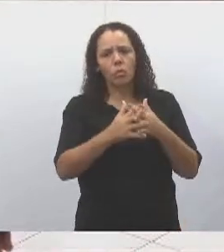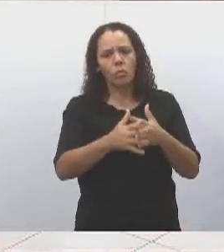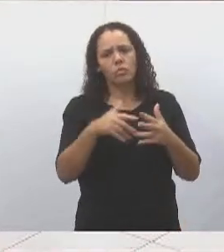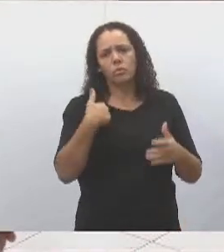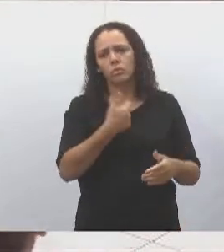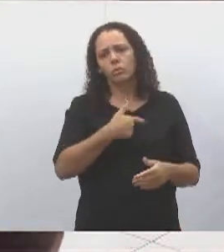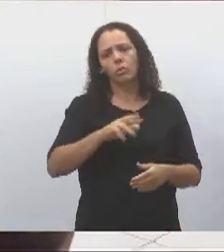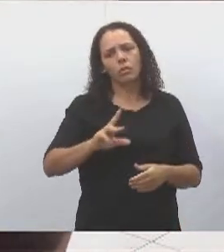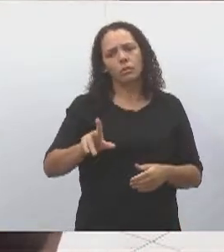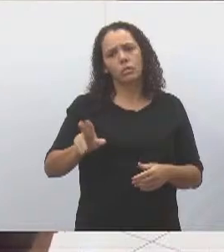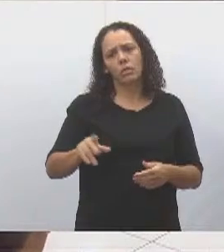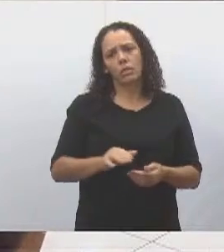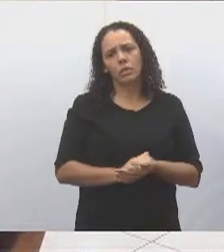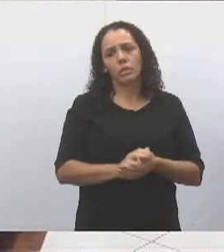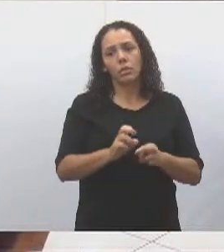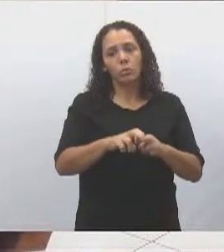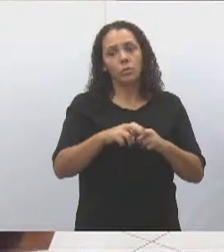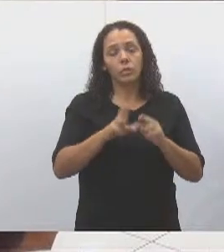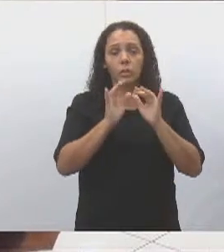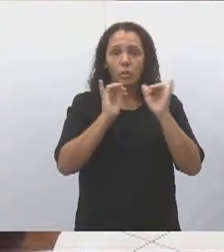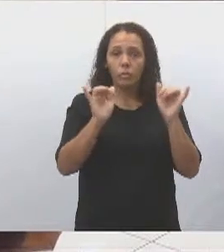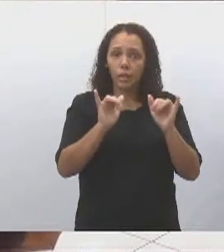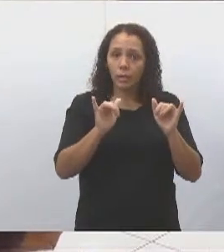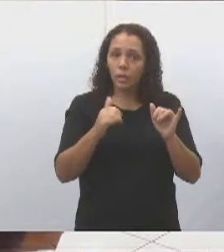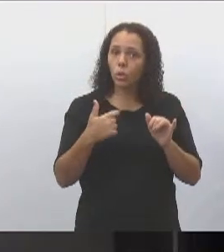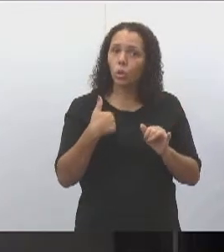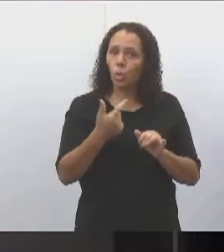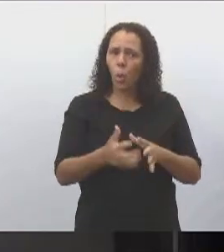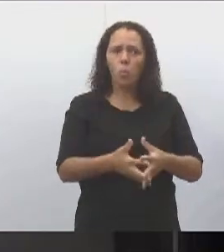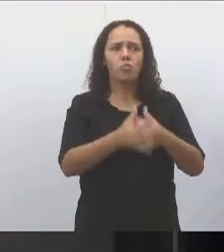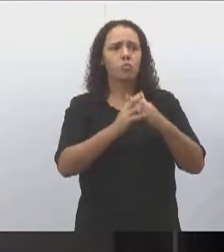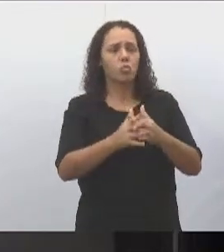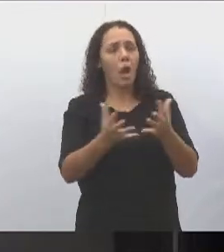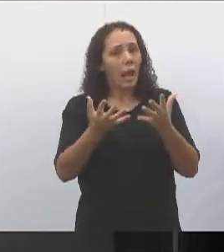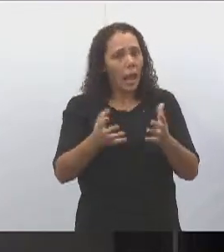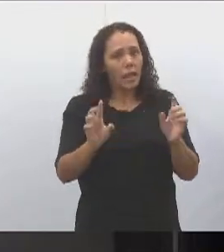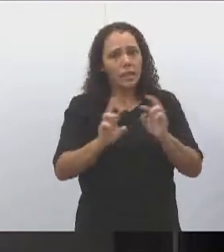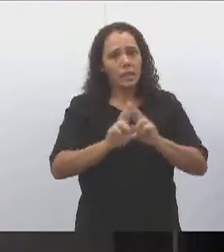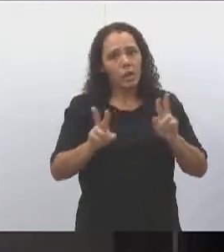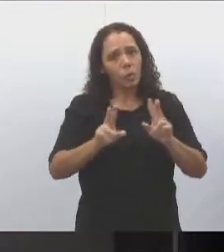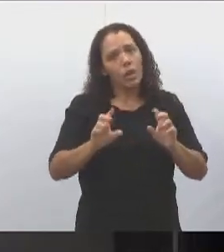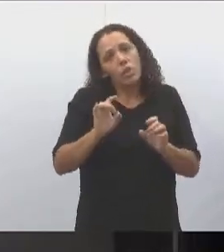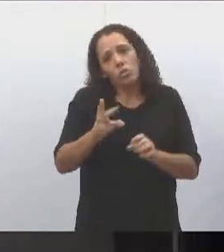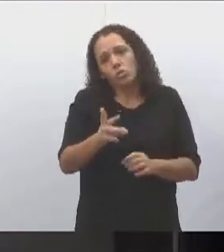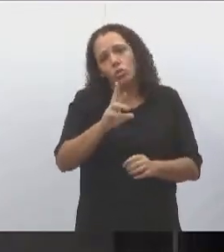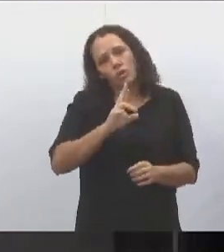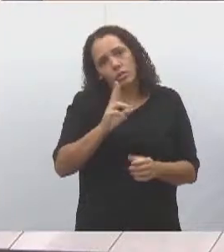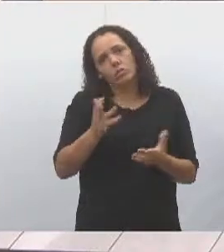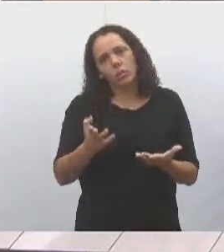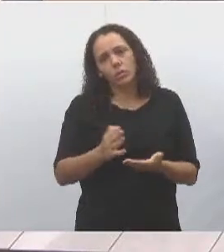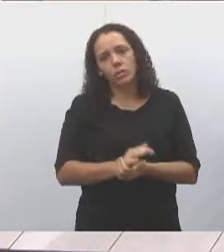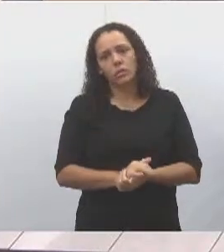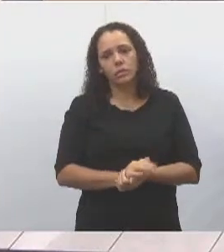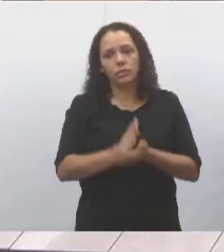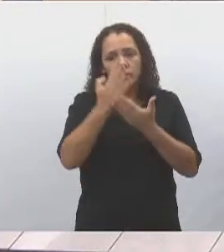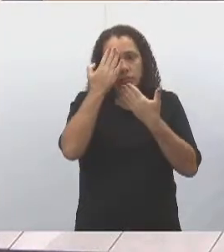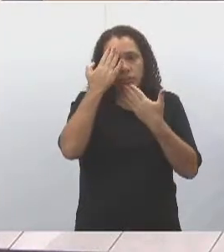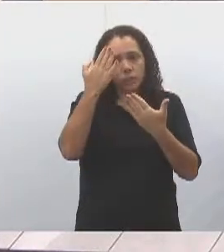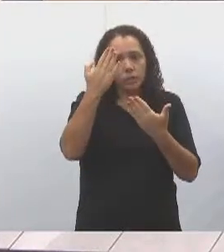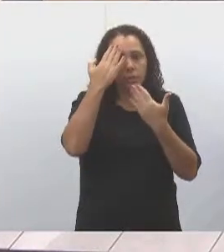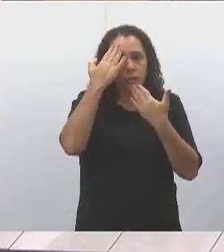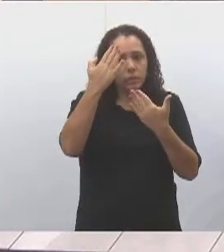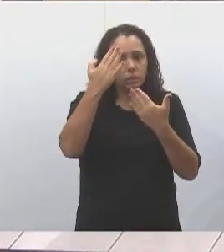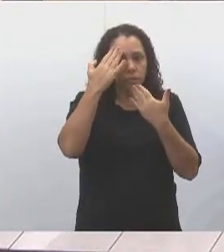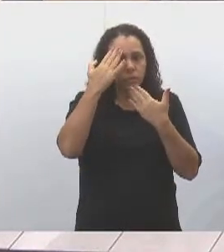Por isso que eu estou falando para ele, que a gente não está aqui para querer confusão, a gente só quer resposta. Não, agradeço a